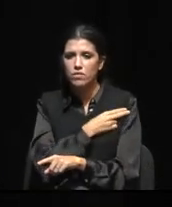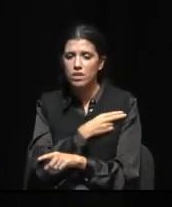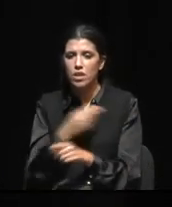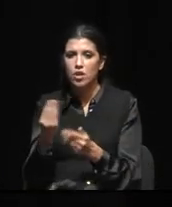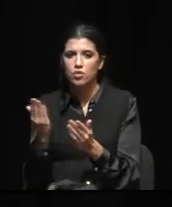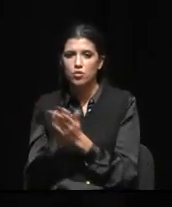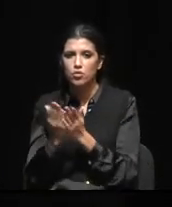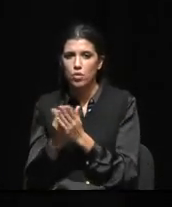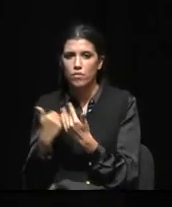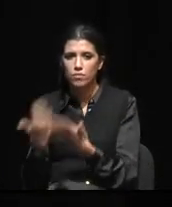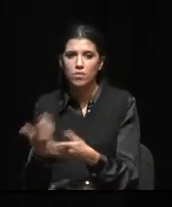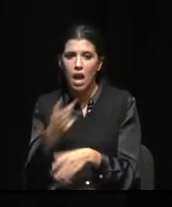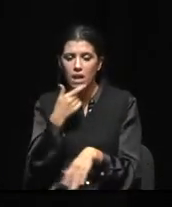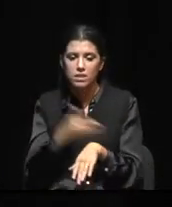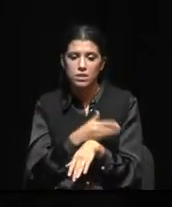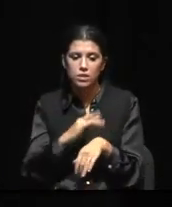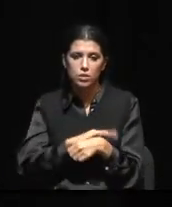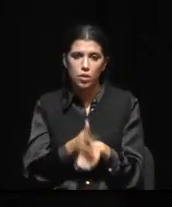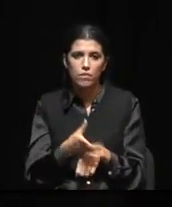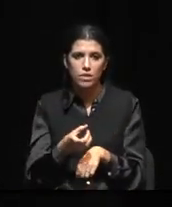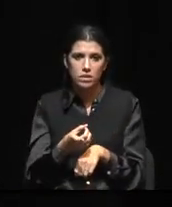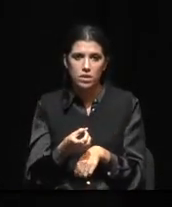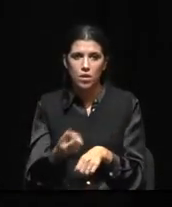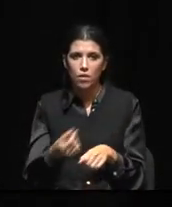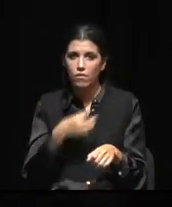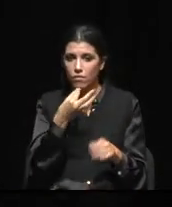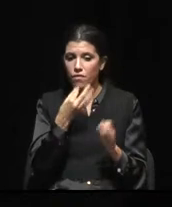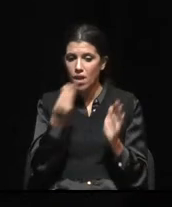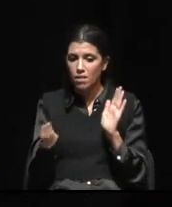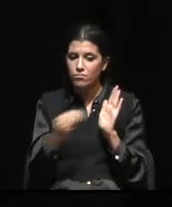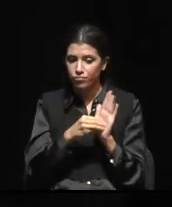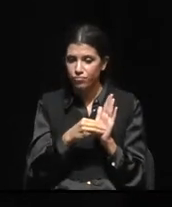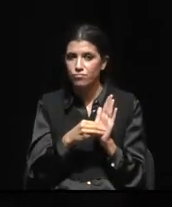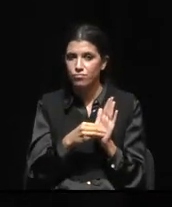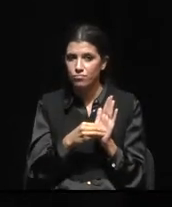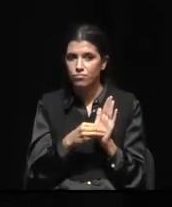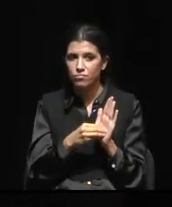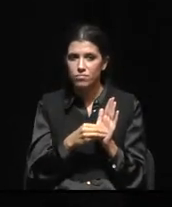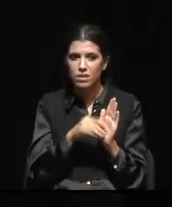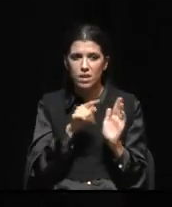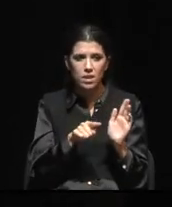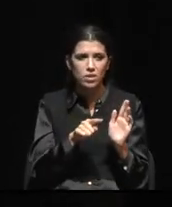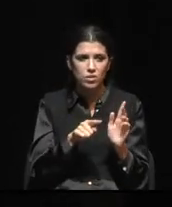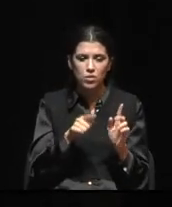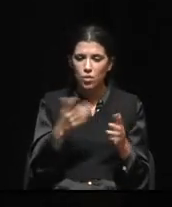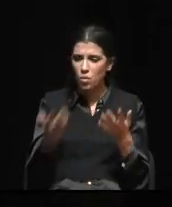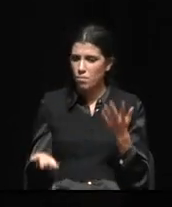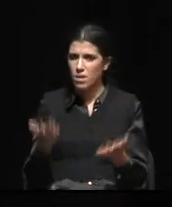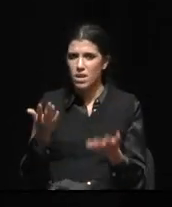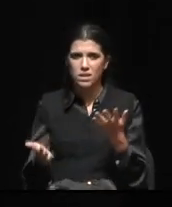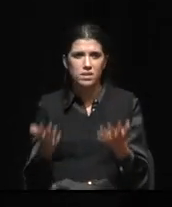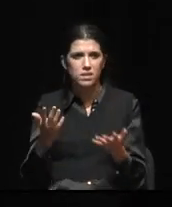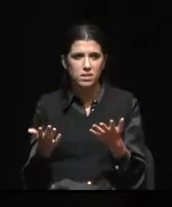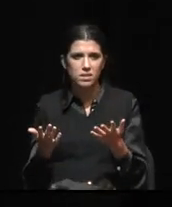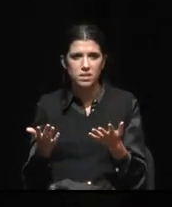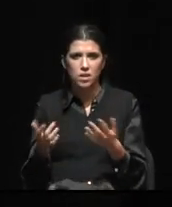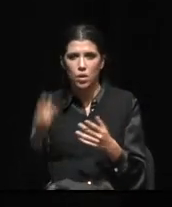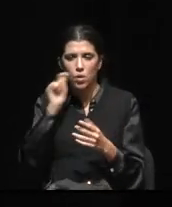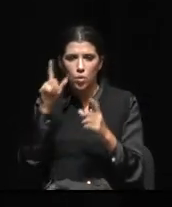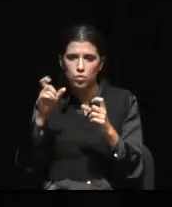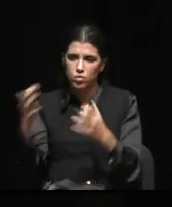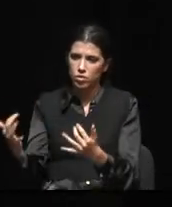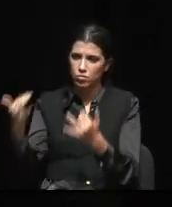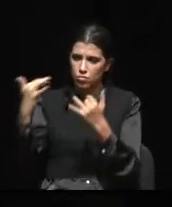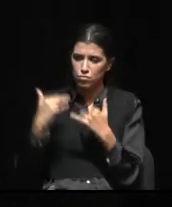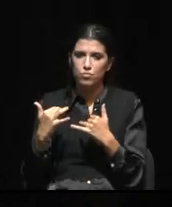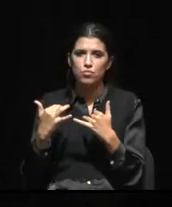como se o período da covid-19 que é referido nos consideres do voto do bloco de esquerda tivesse alguma forma de comparação com o bom motorist